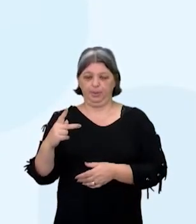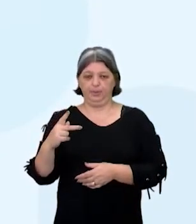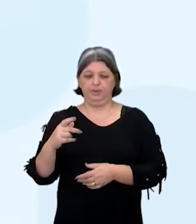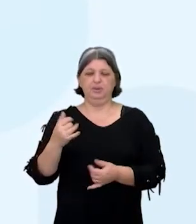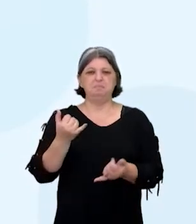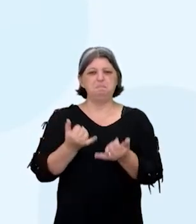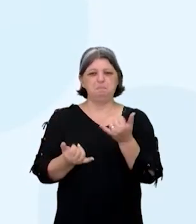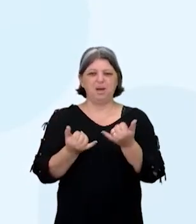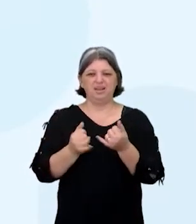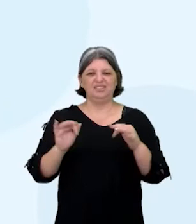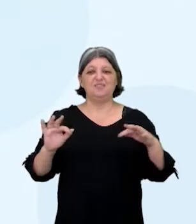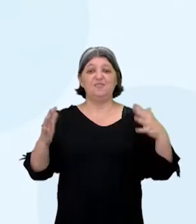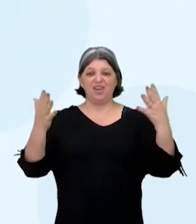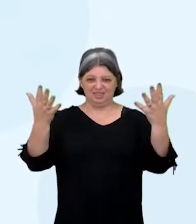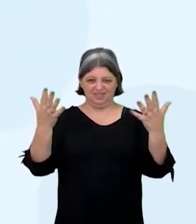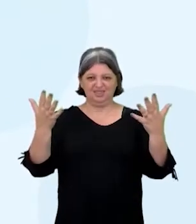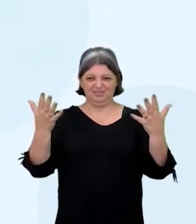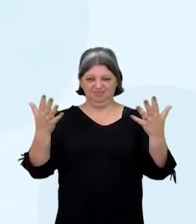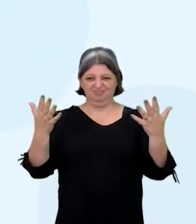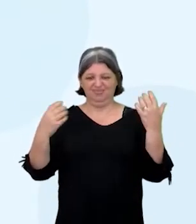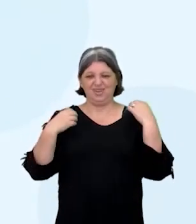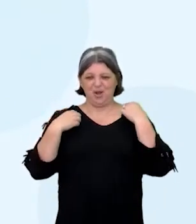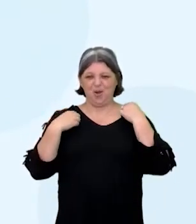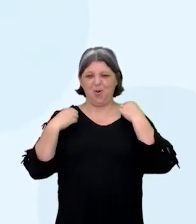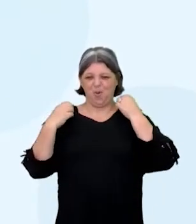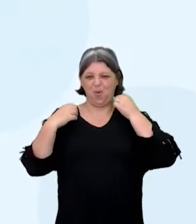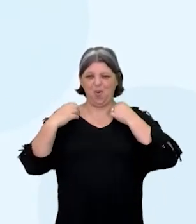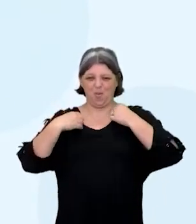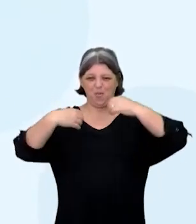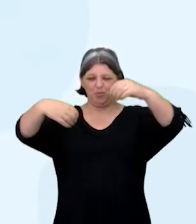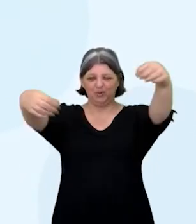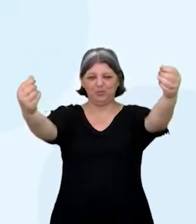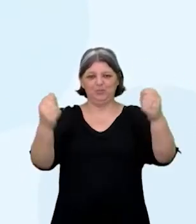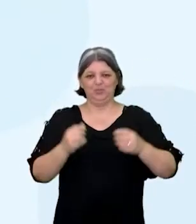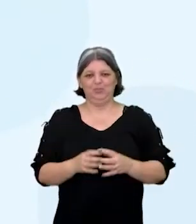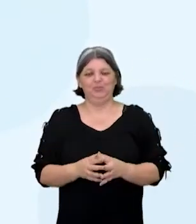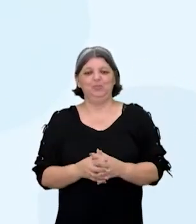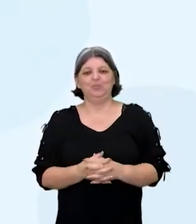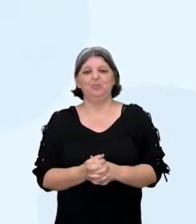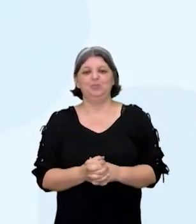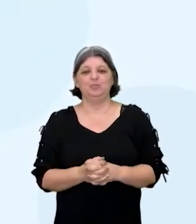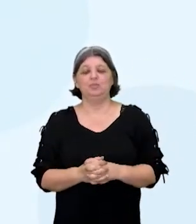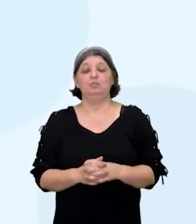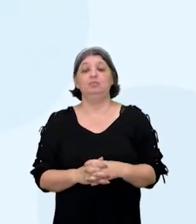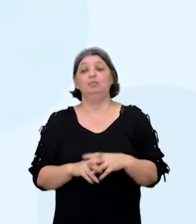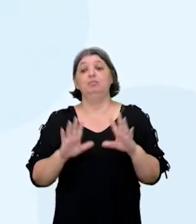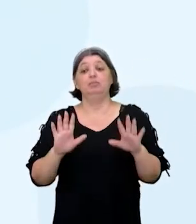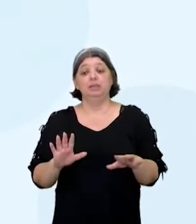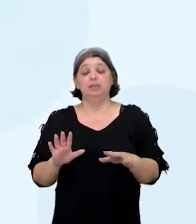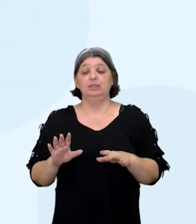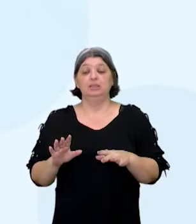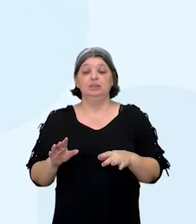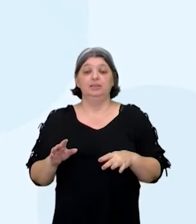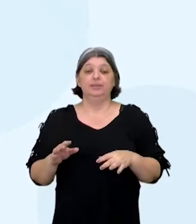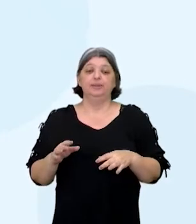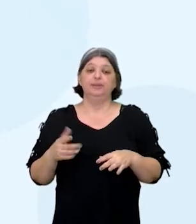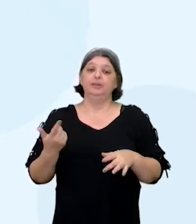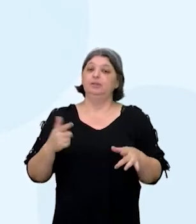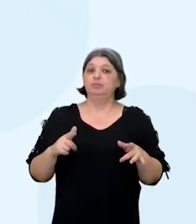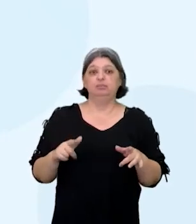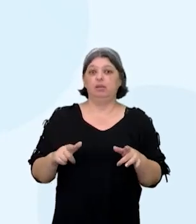parece uma festa fantasia, como vocês puderam ver anteriormente. Não necessariamente existe uma